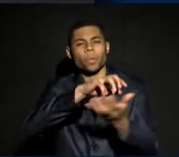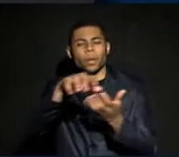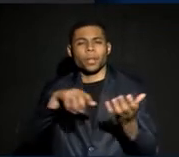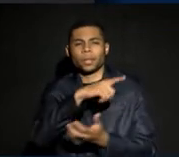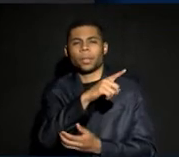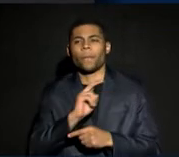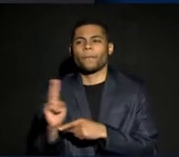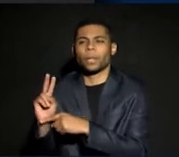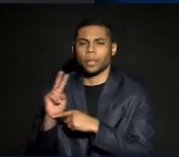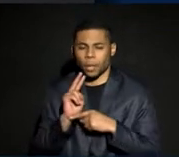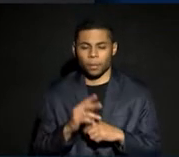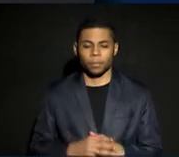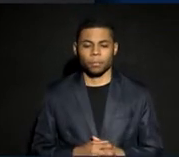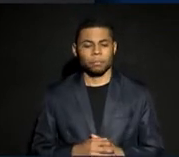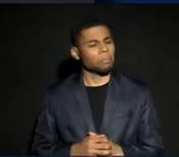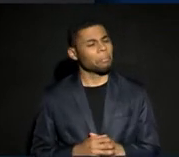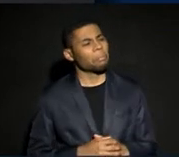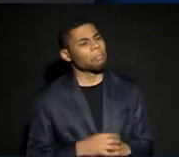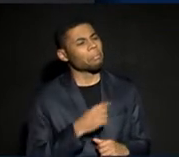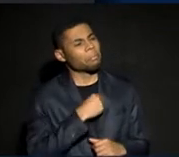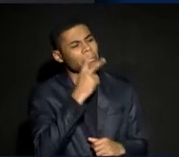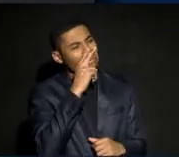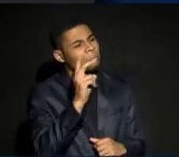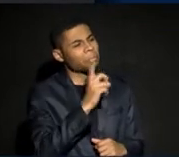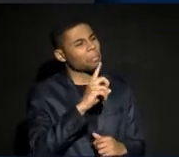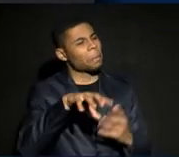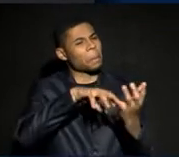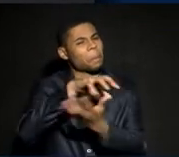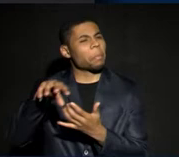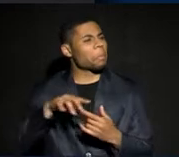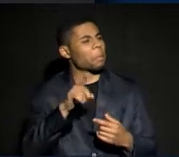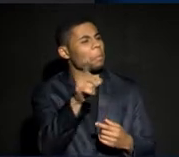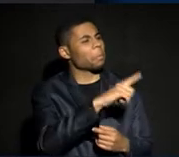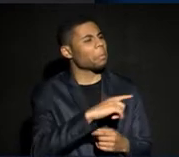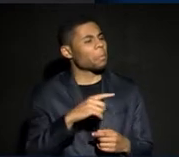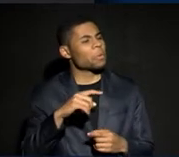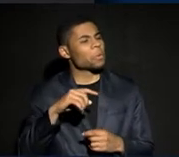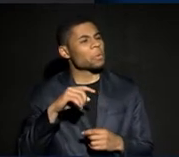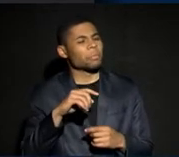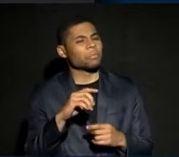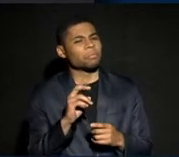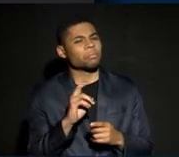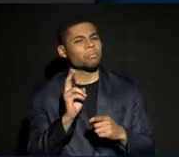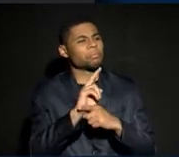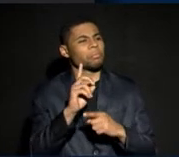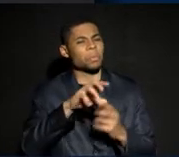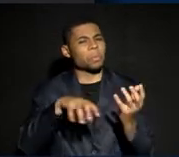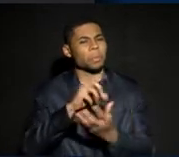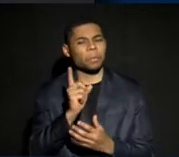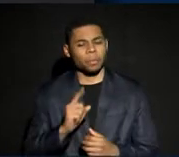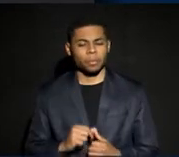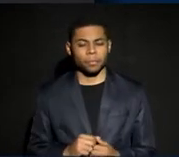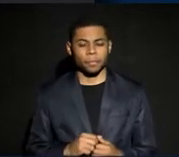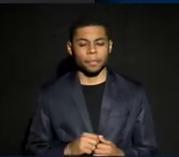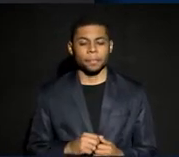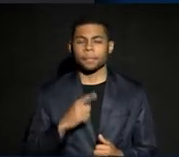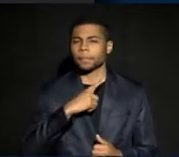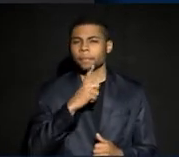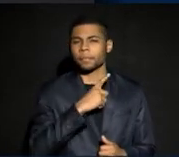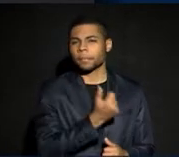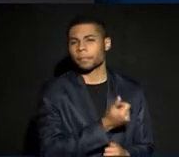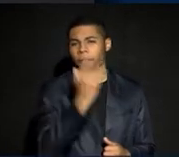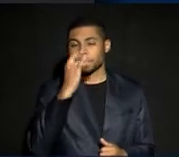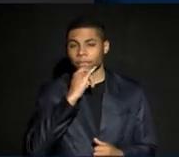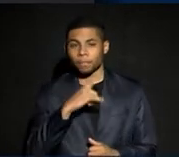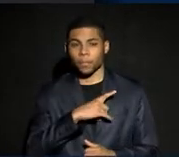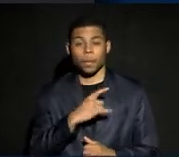Brasil? Eu não acho que a situação fiscal de São Paulo é séria. Você teve aí várias medidas,